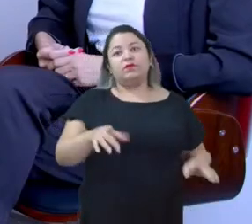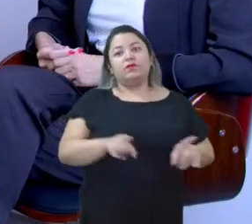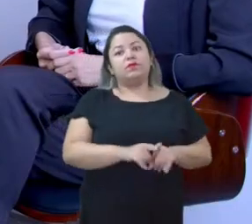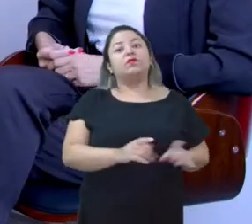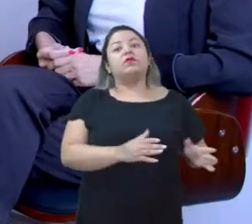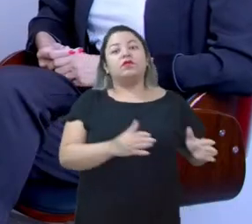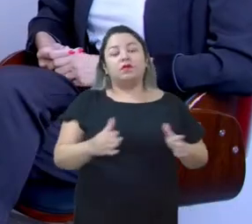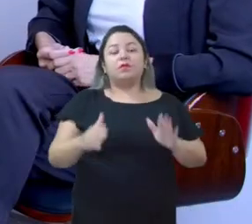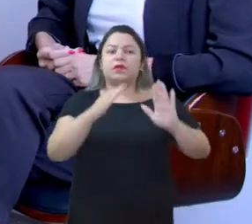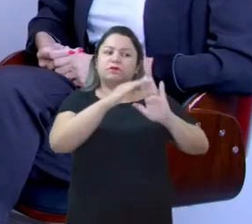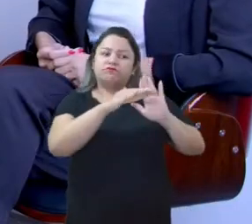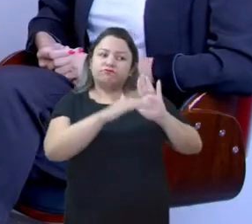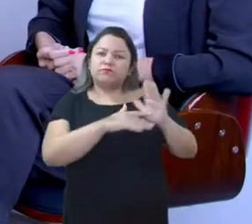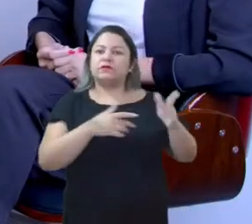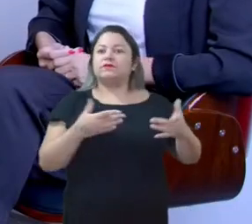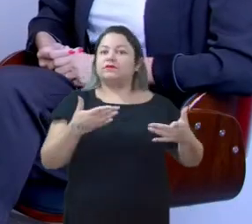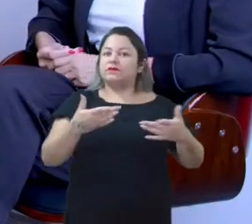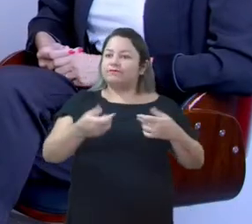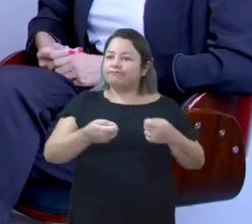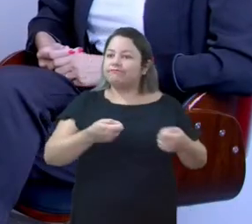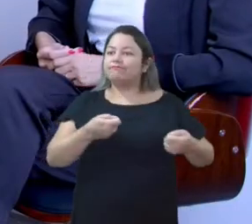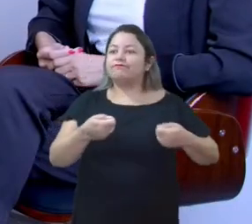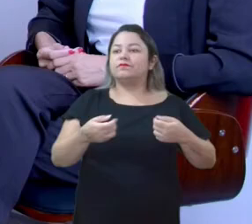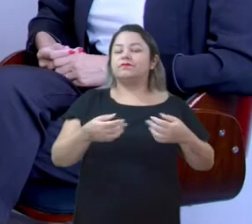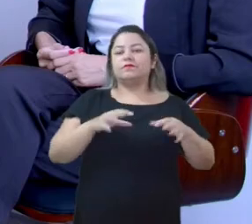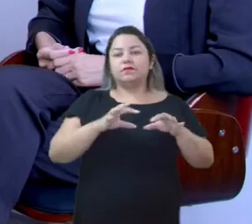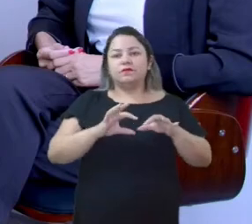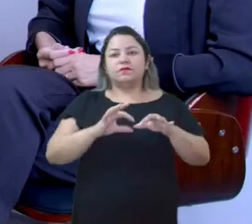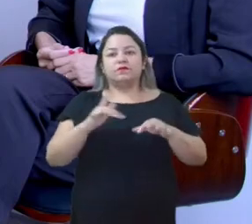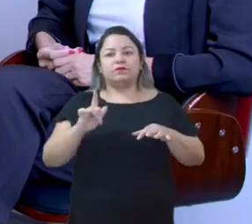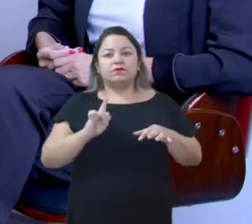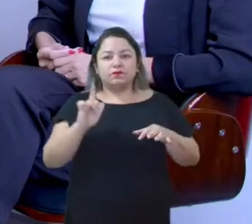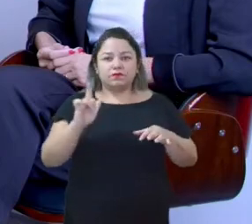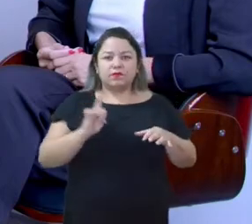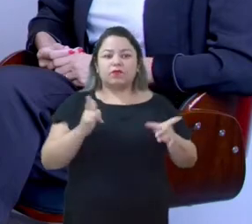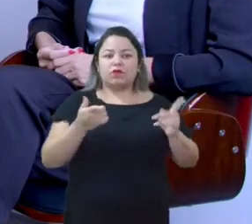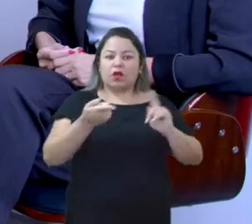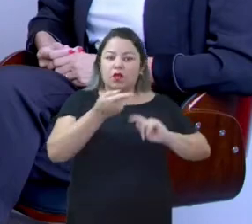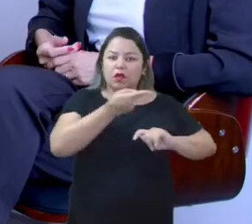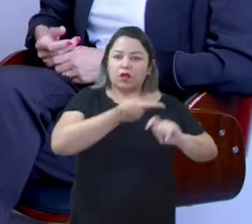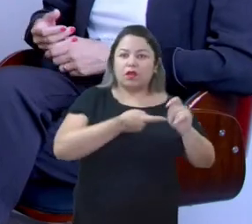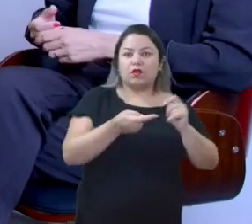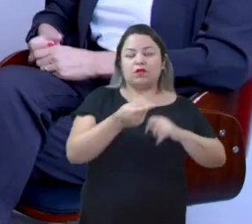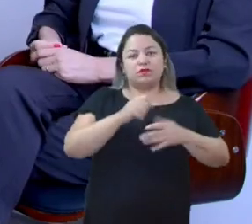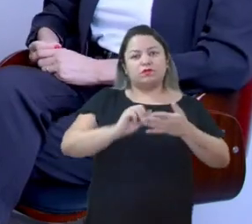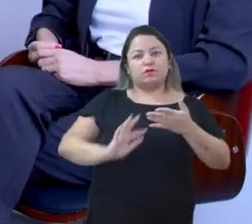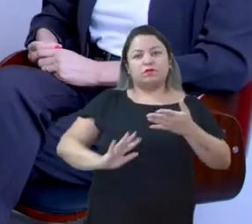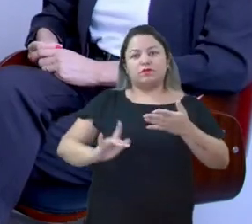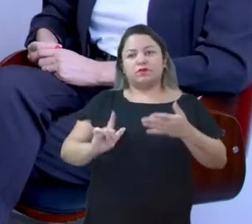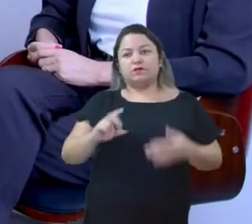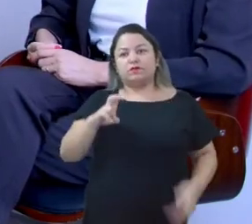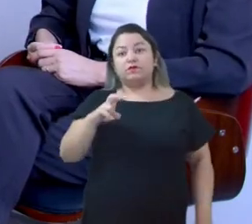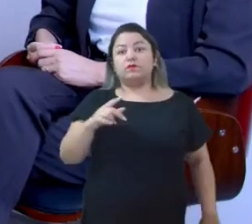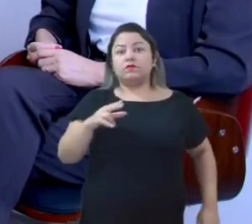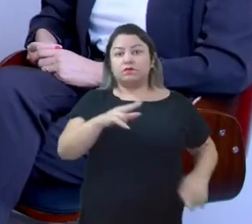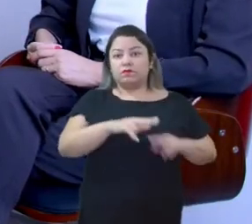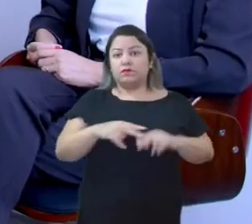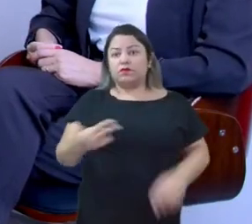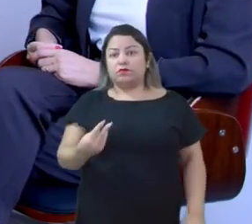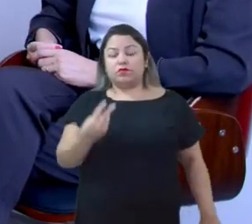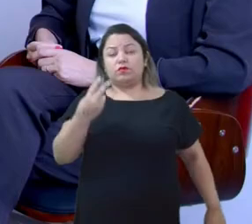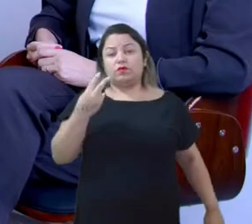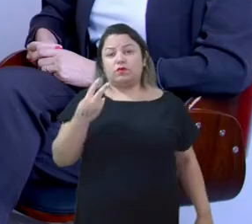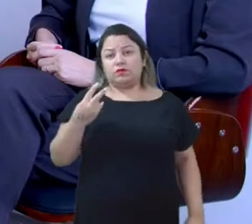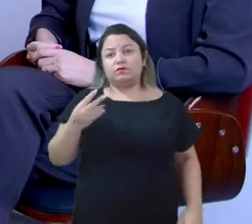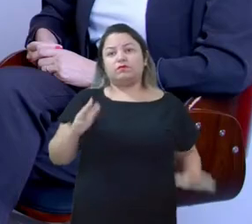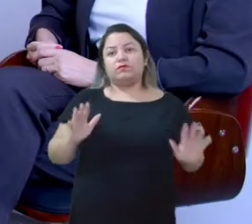lógico que essa escala tem que ser flexível. Você tem atividades econômicas que exigem 5x2, senão você também,